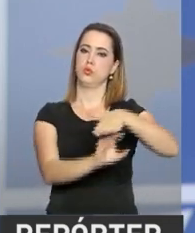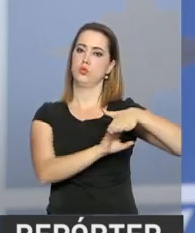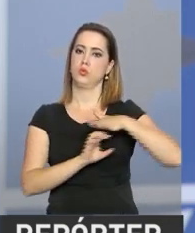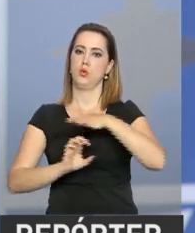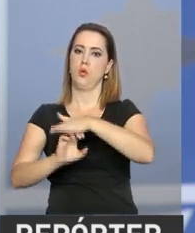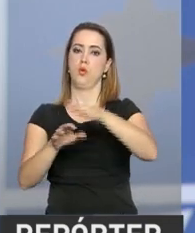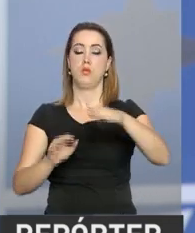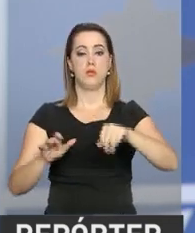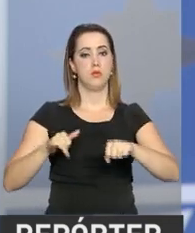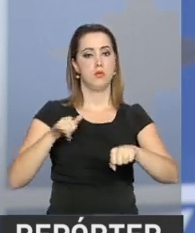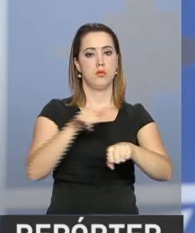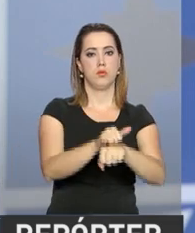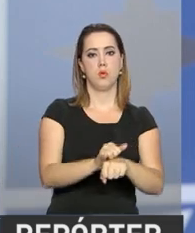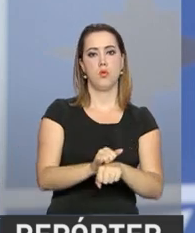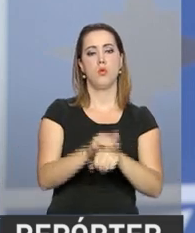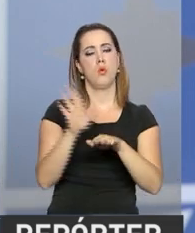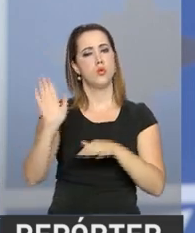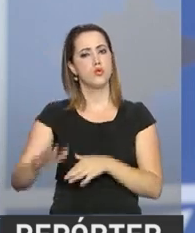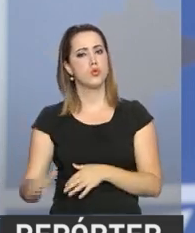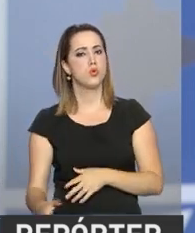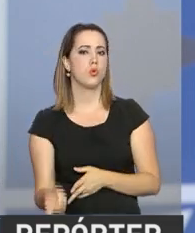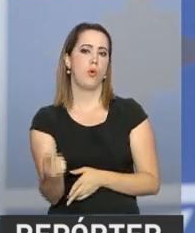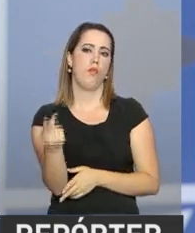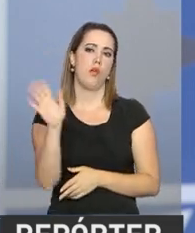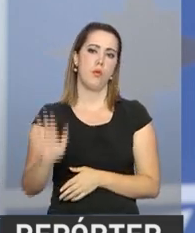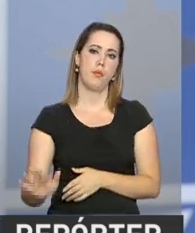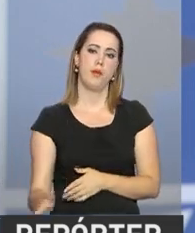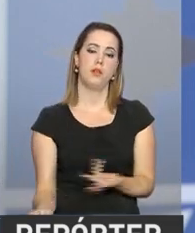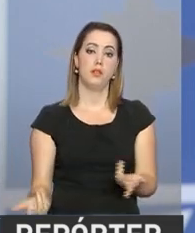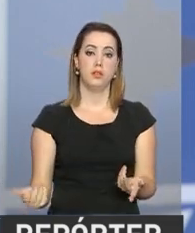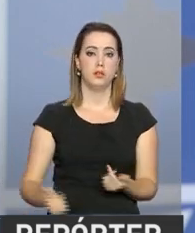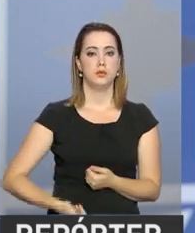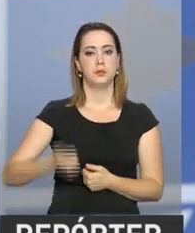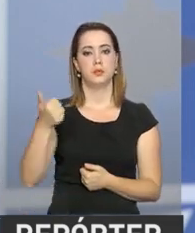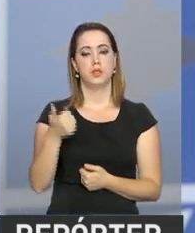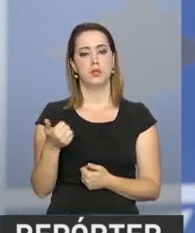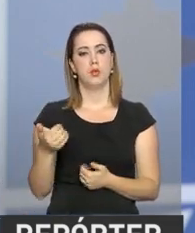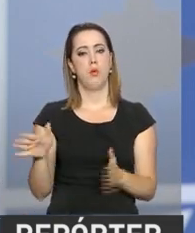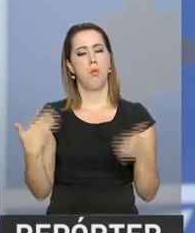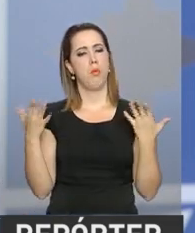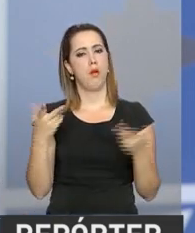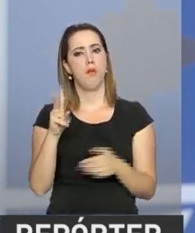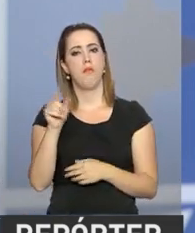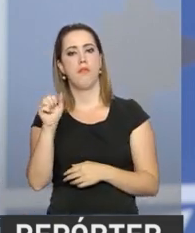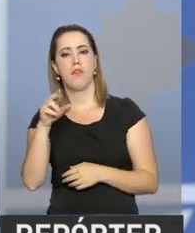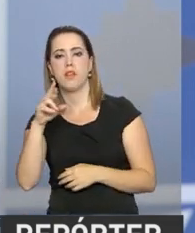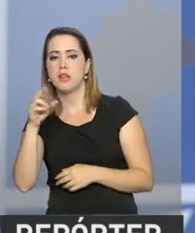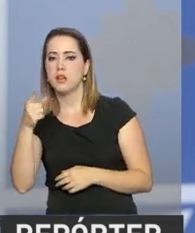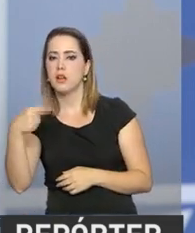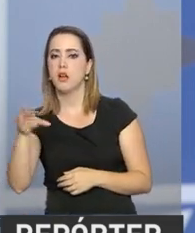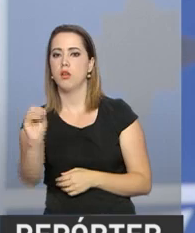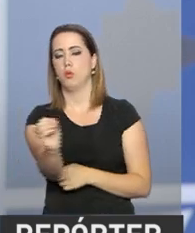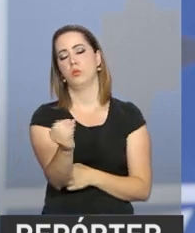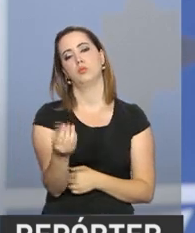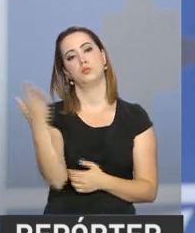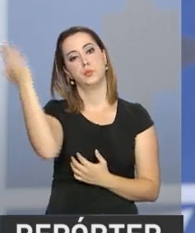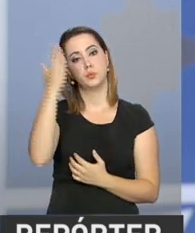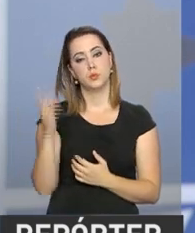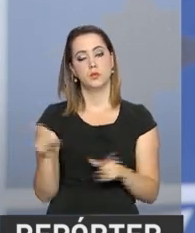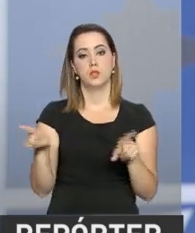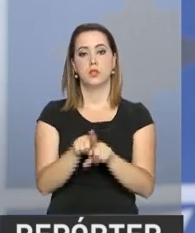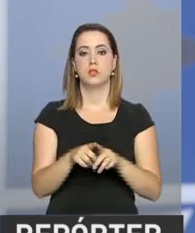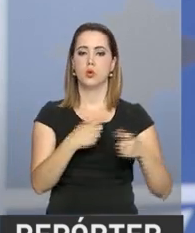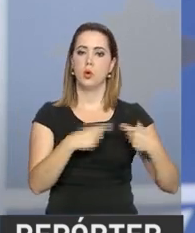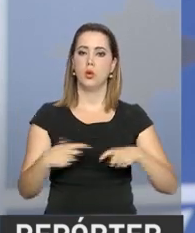descontos que fazem pacotes O que traz e no verão para o Brasil recursos que colocam as